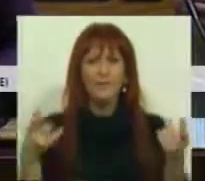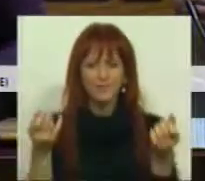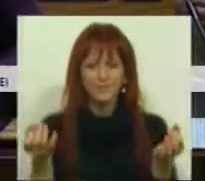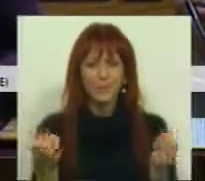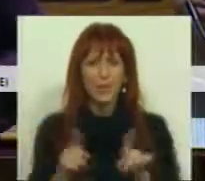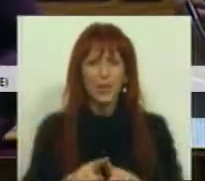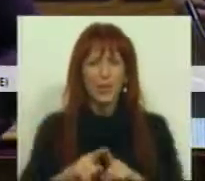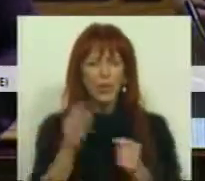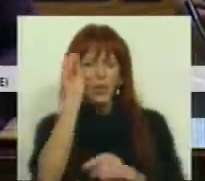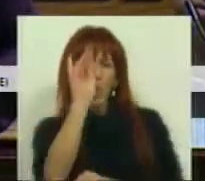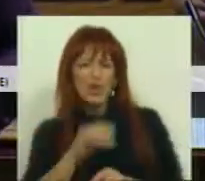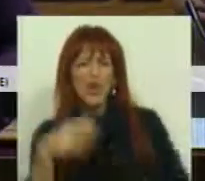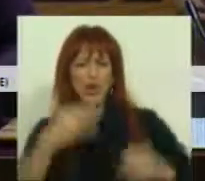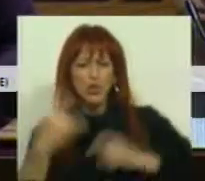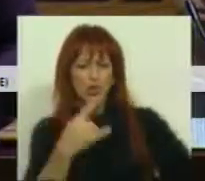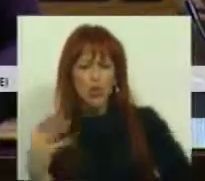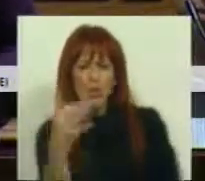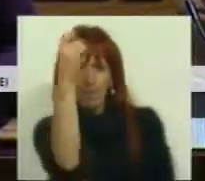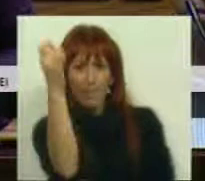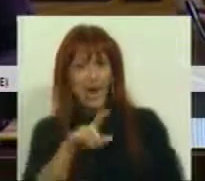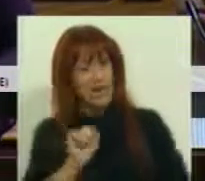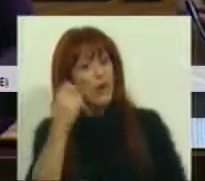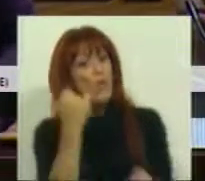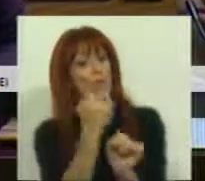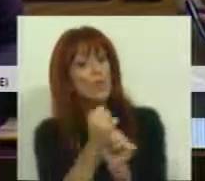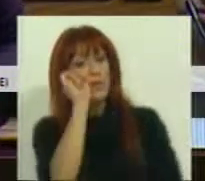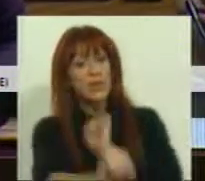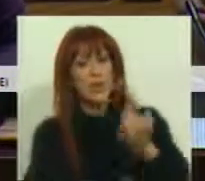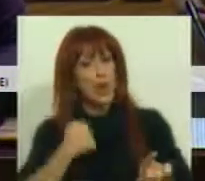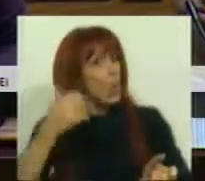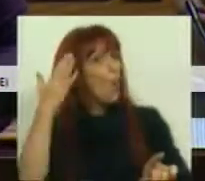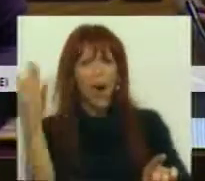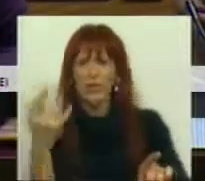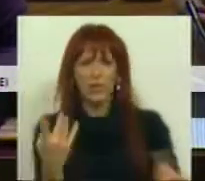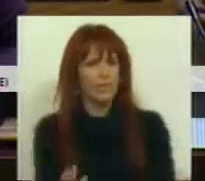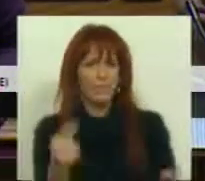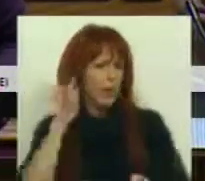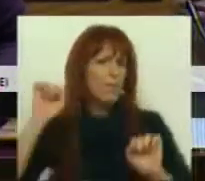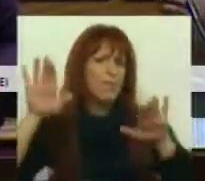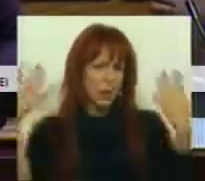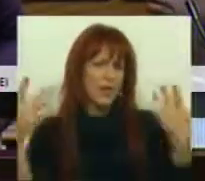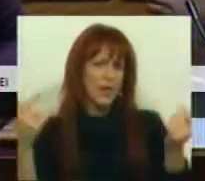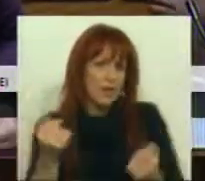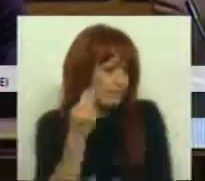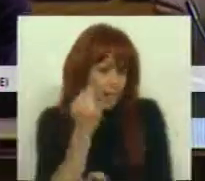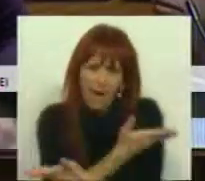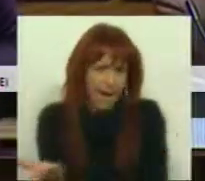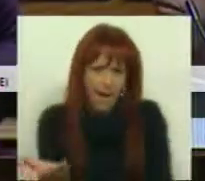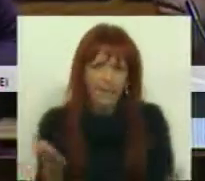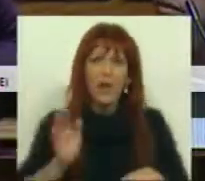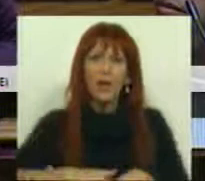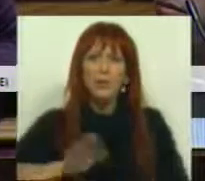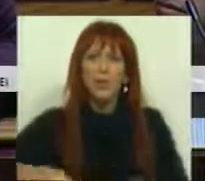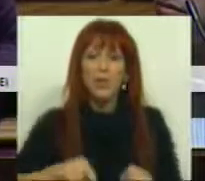do Conselho dos Julgados de Paz e da sua missão. Parece-nos que é uma prioridade inquestionável e, por